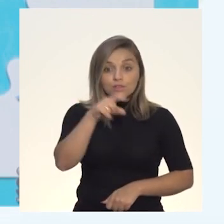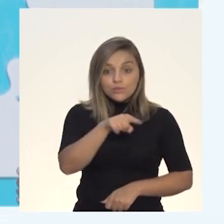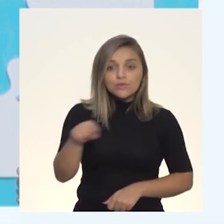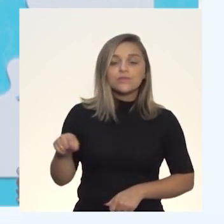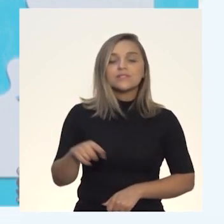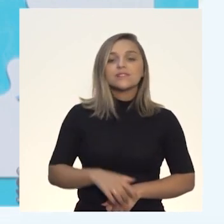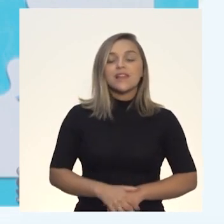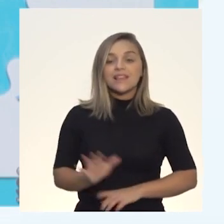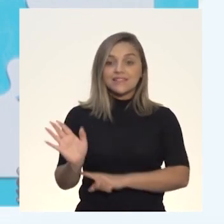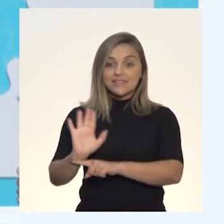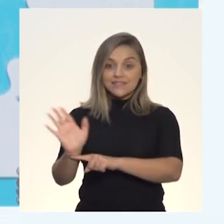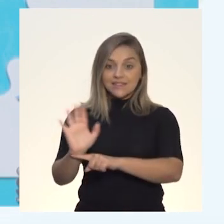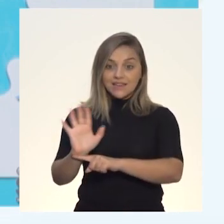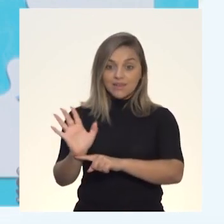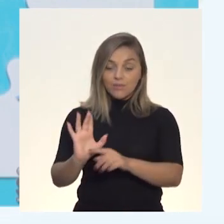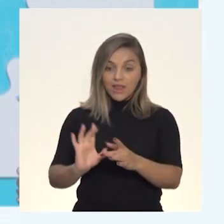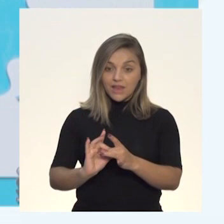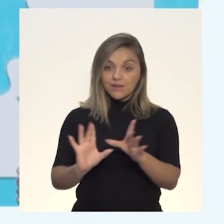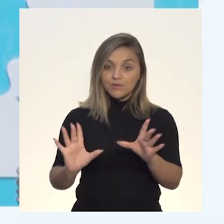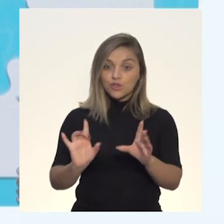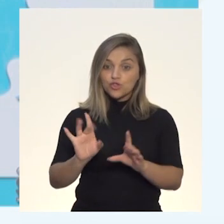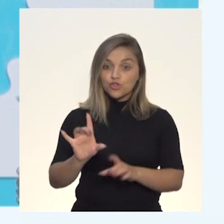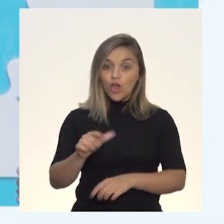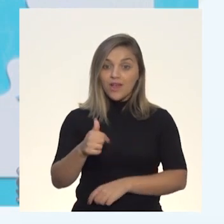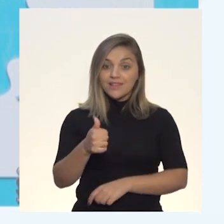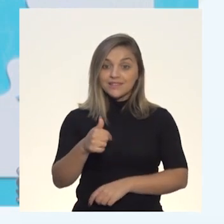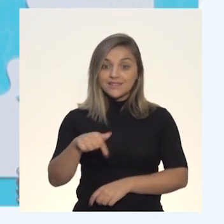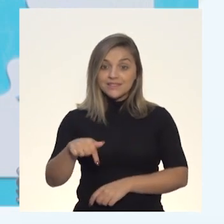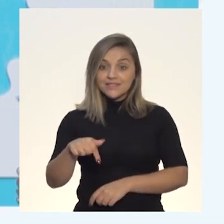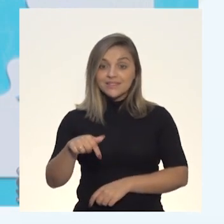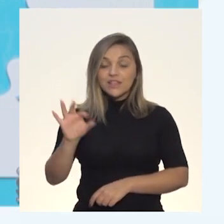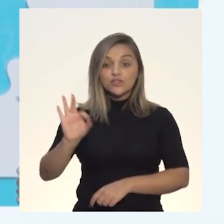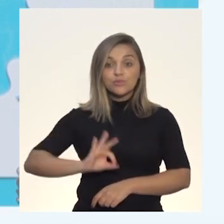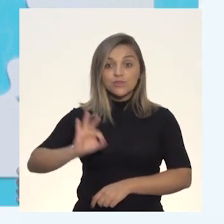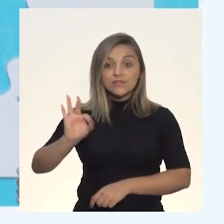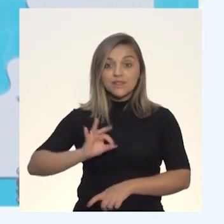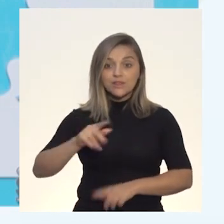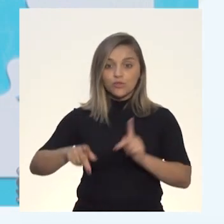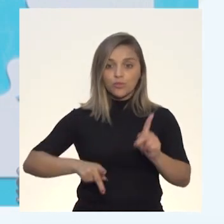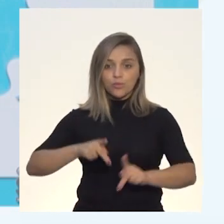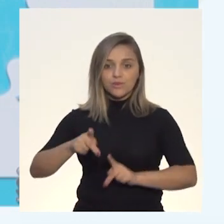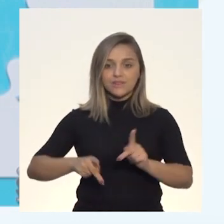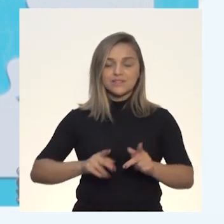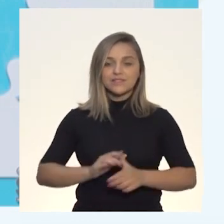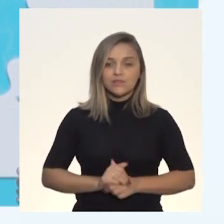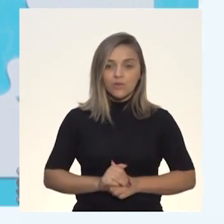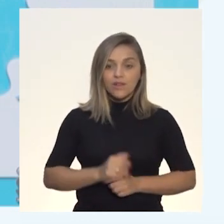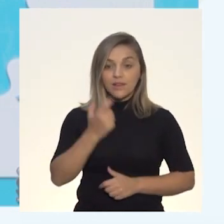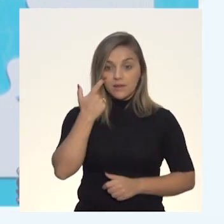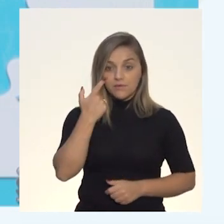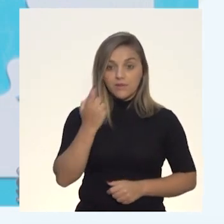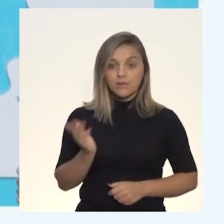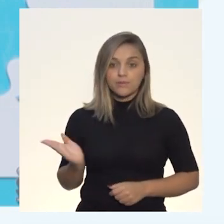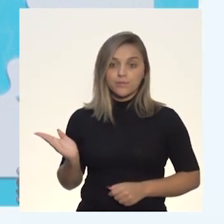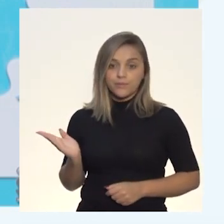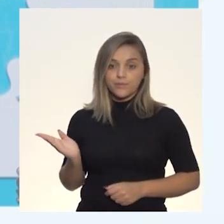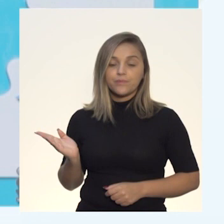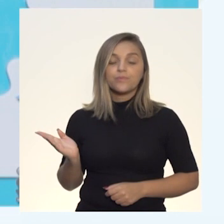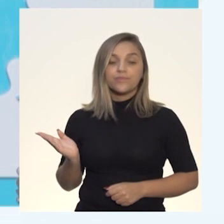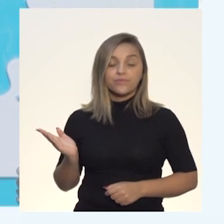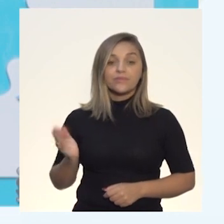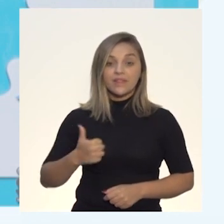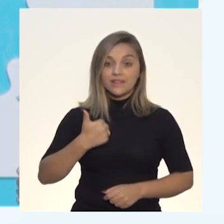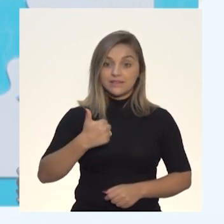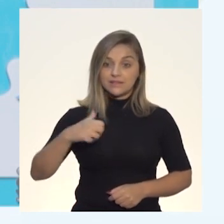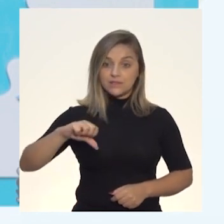democratizado se só 17% da população. Pois ele diz, 19% dos telespectadores de